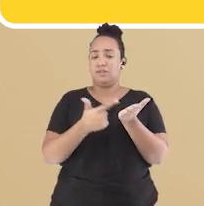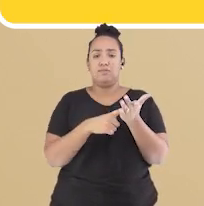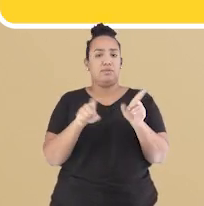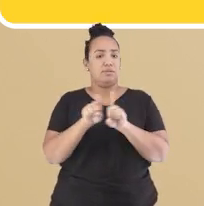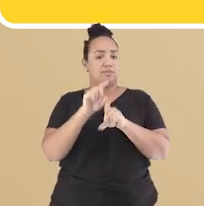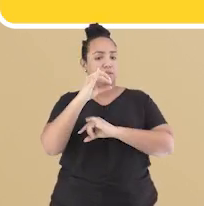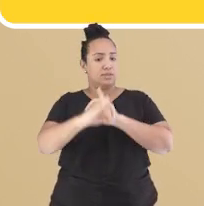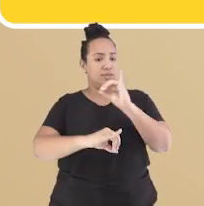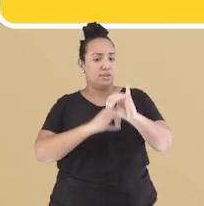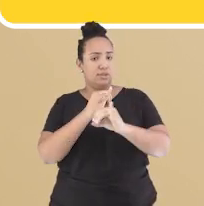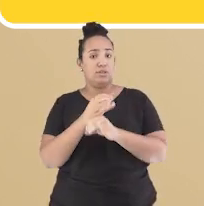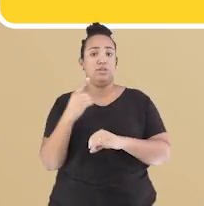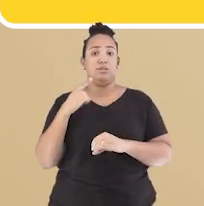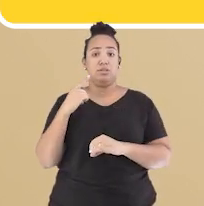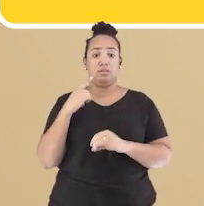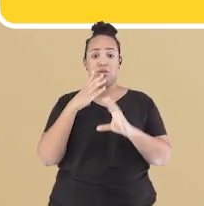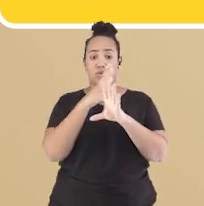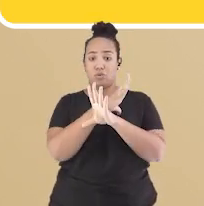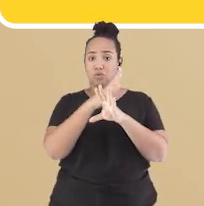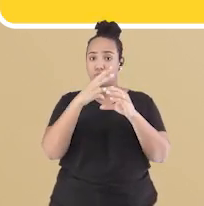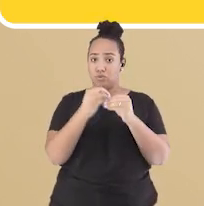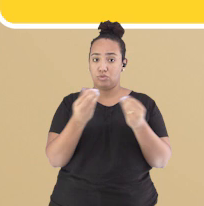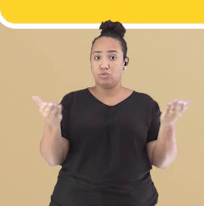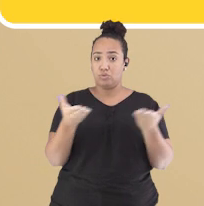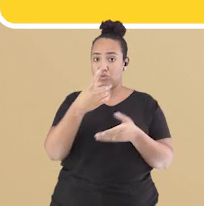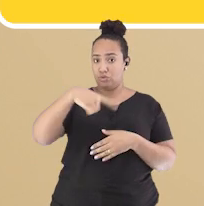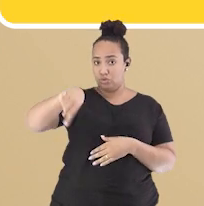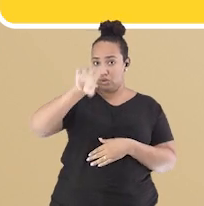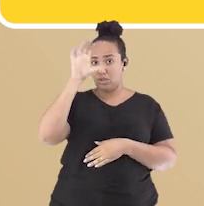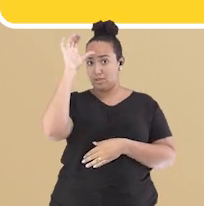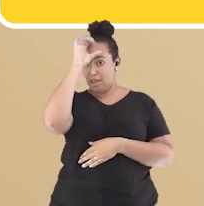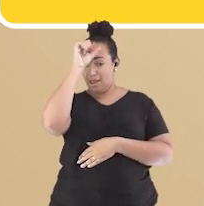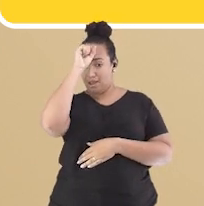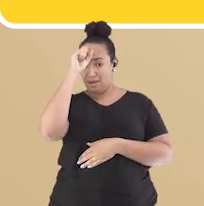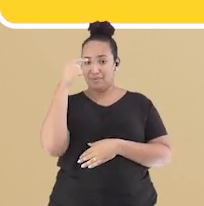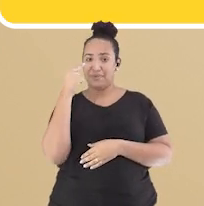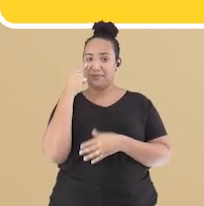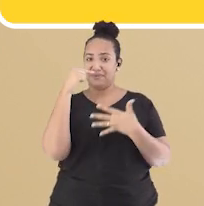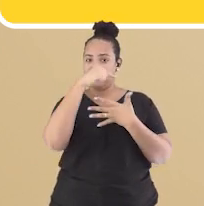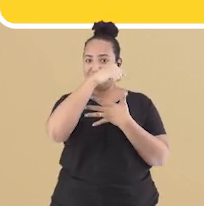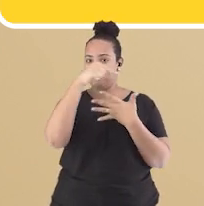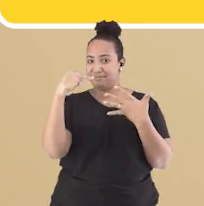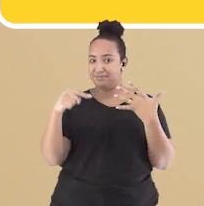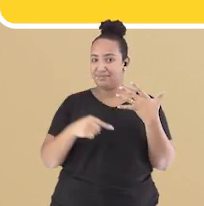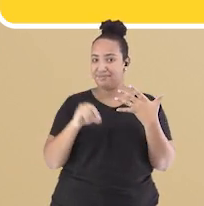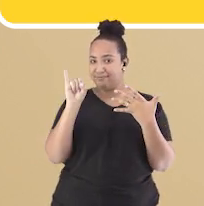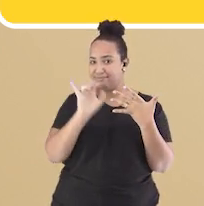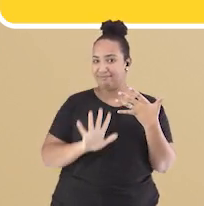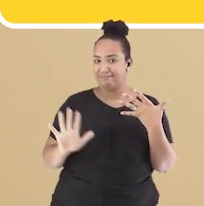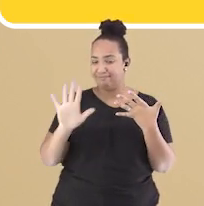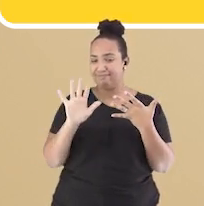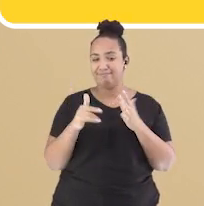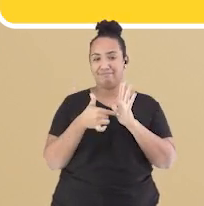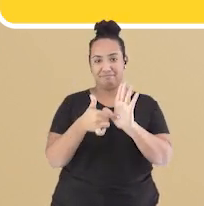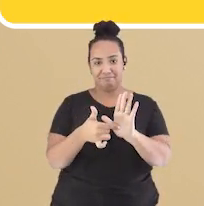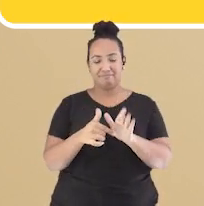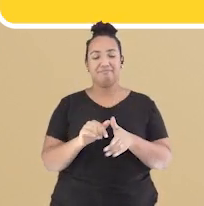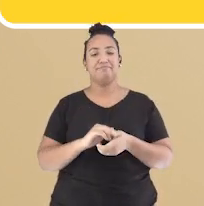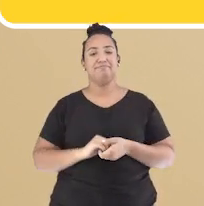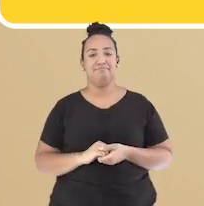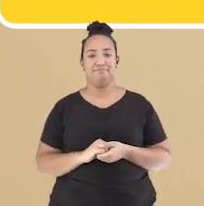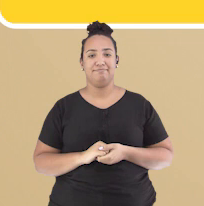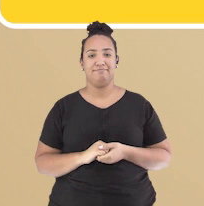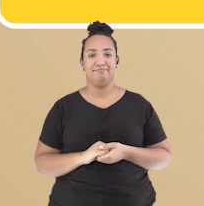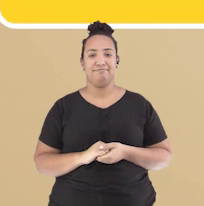mesmo, que tenham as conjunções coordenativas que estudamos hoje: aditivas, adversativas, alternativas, conclusivas